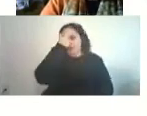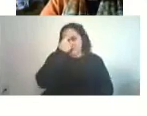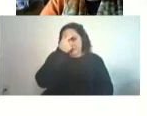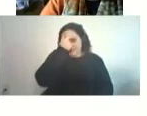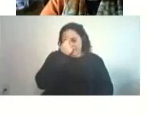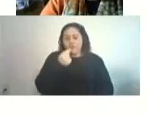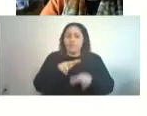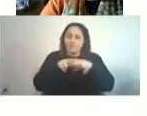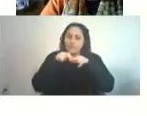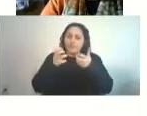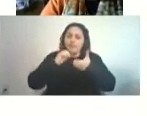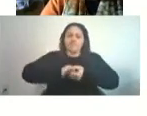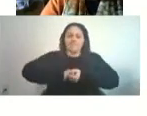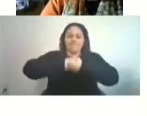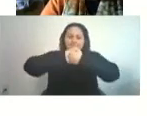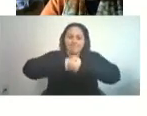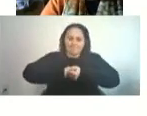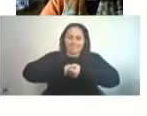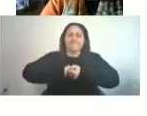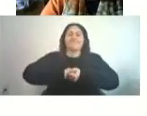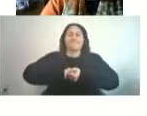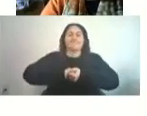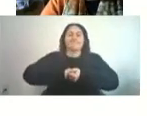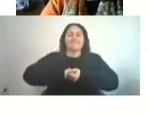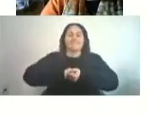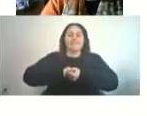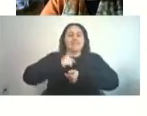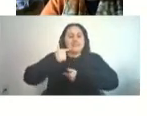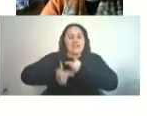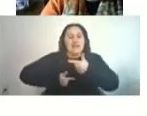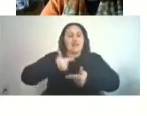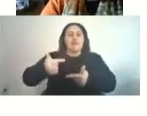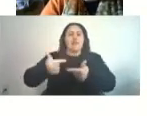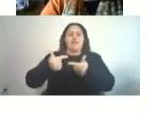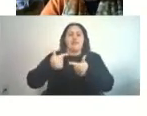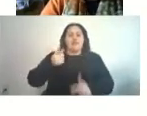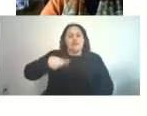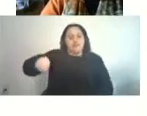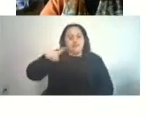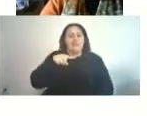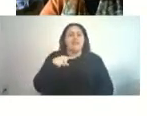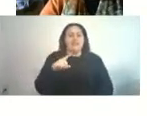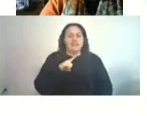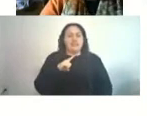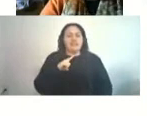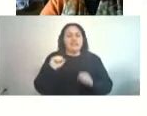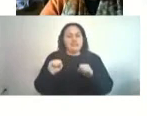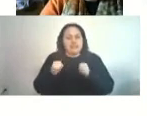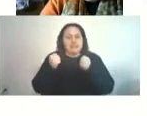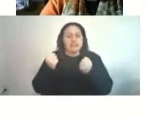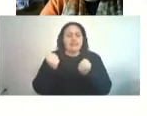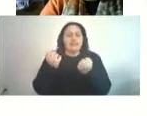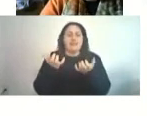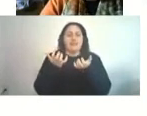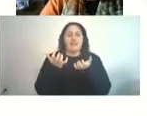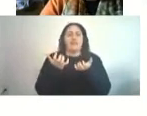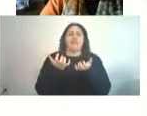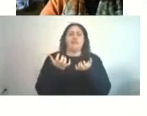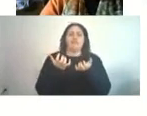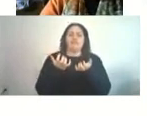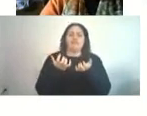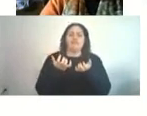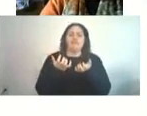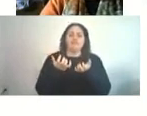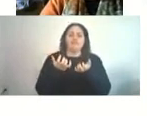quero cumprimentar vocês por essa iniciativa, né? O empenho de apostar, digamos assim, né,